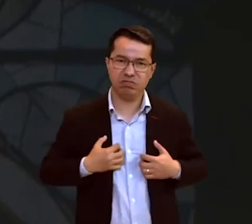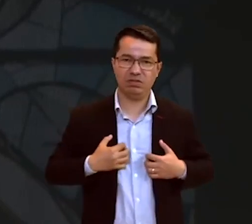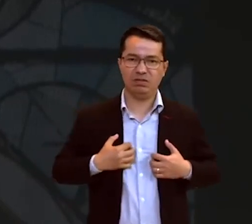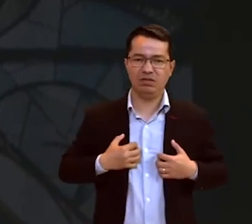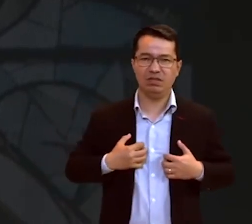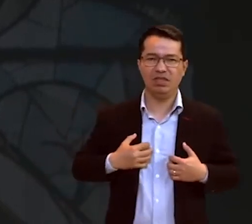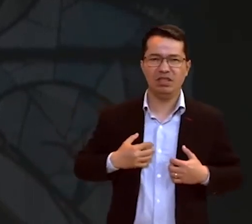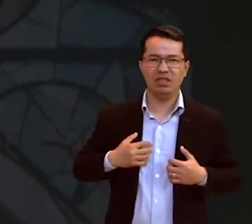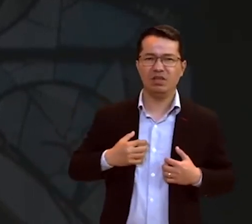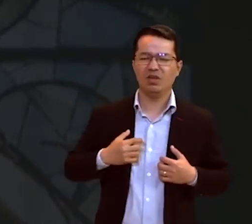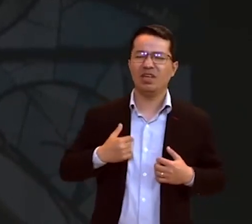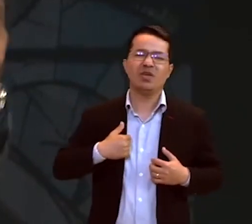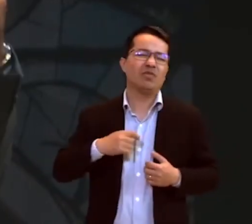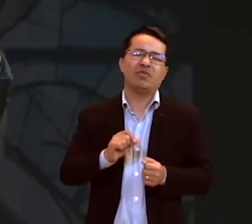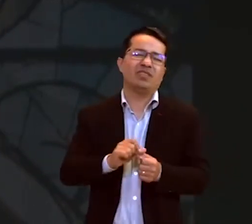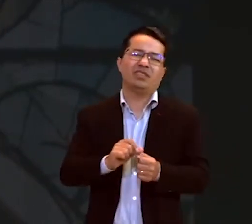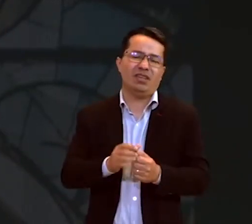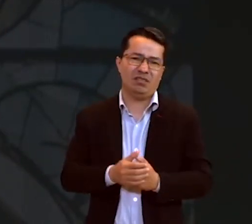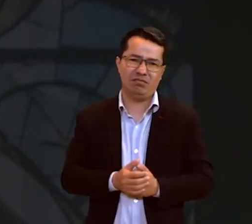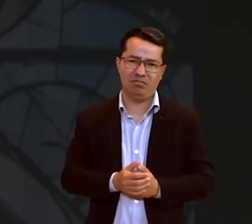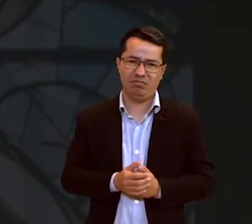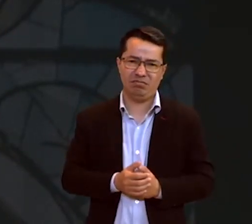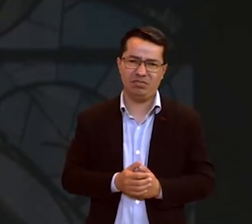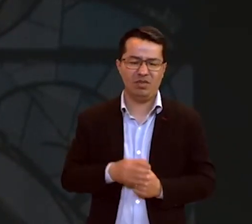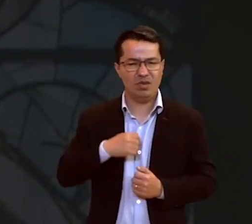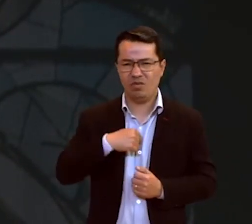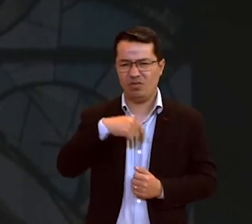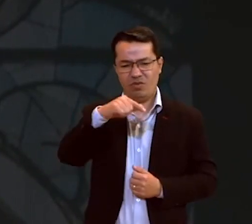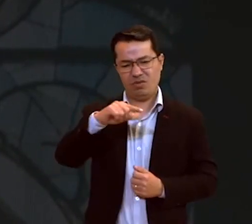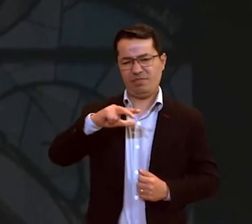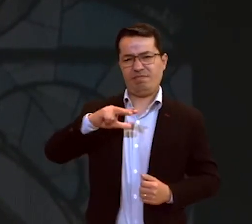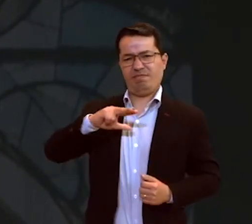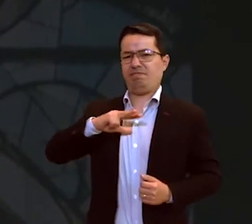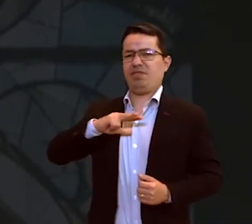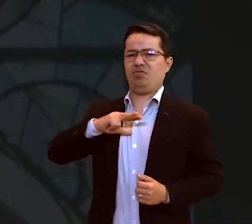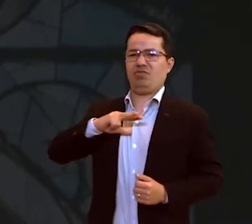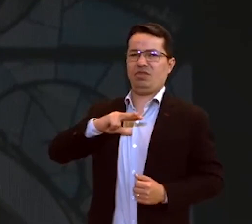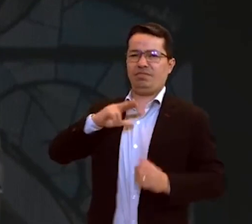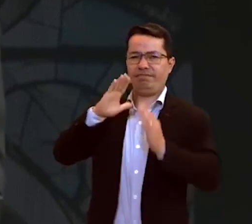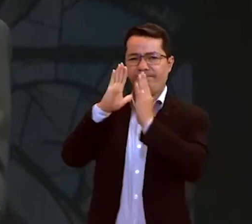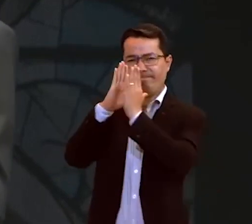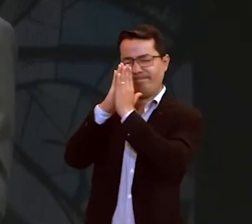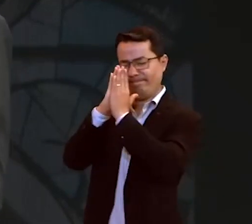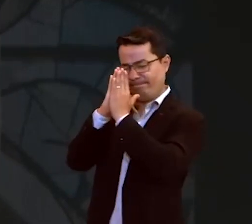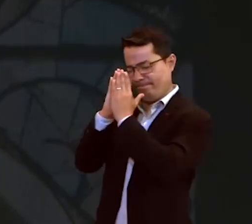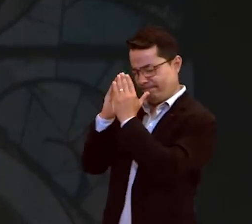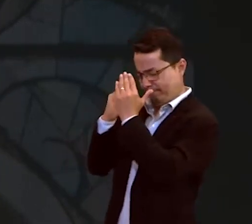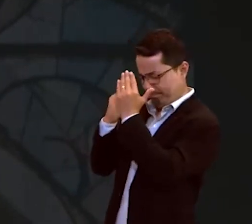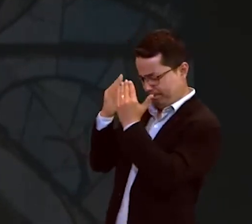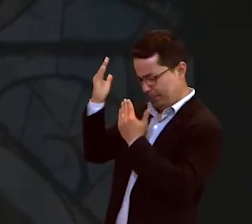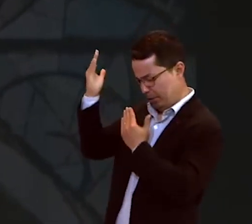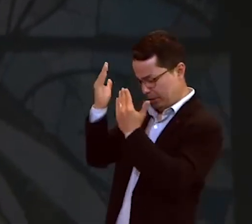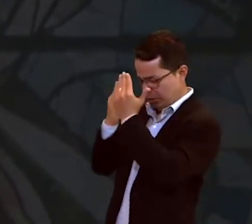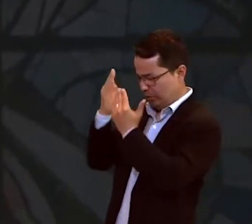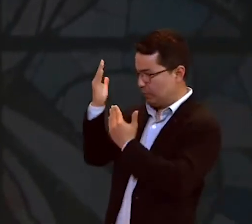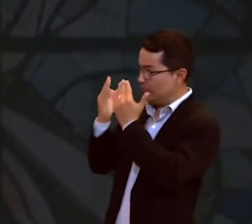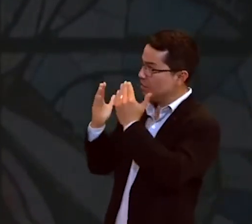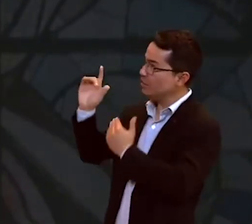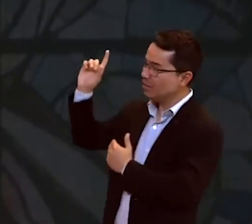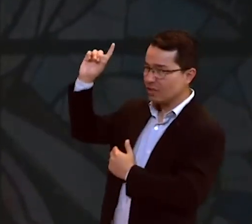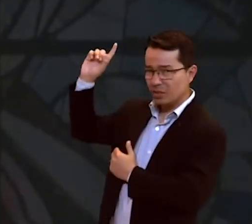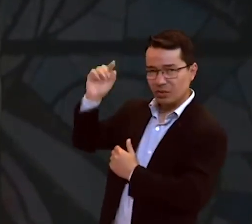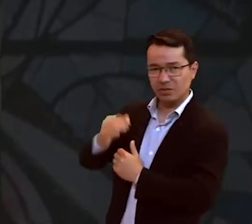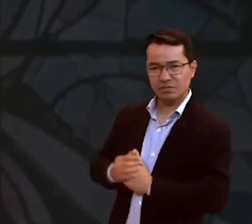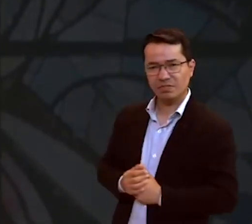do nosso quarto e falar com Deus. Eu lembro que na antiga igreja, no Campus Portão, mas no